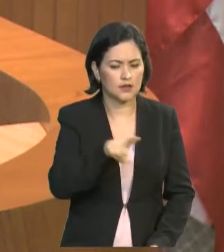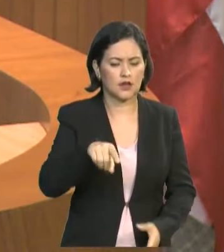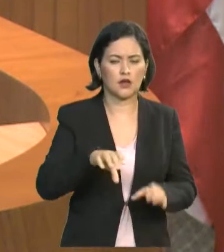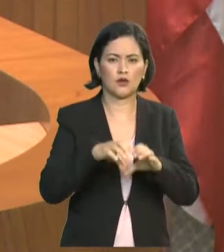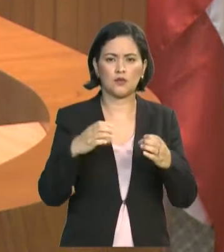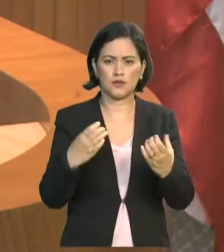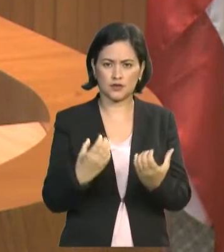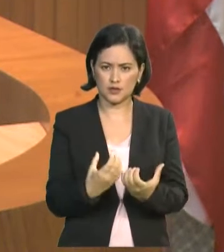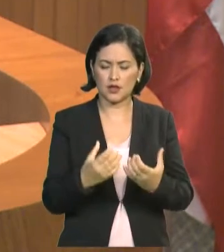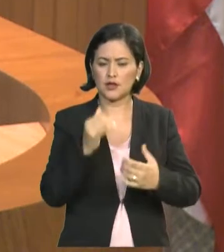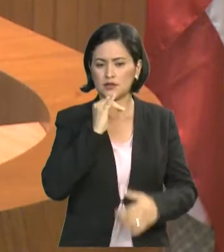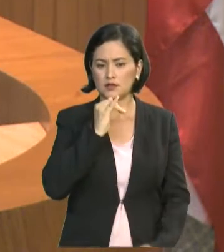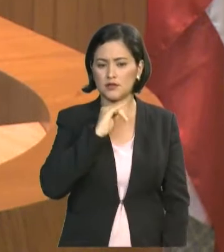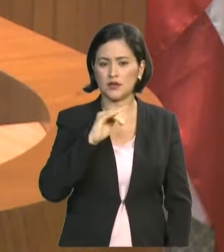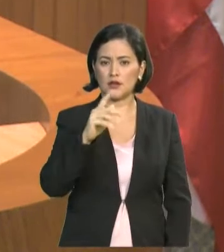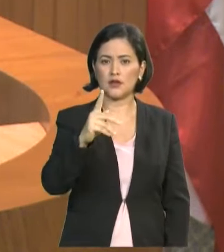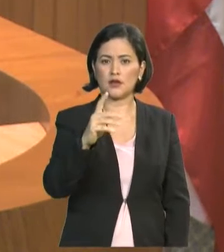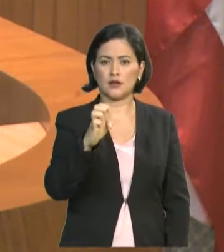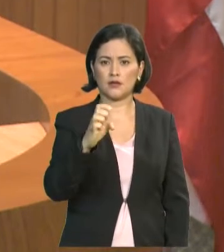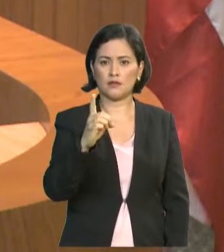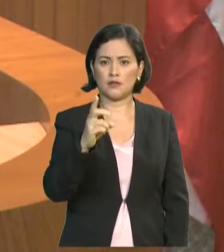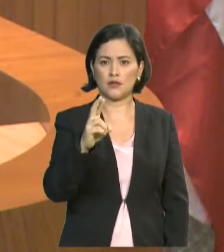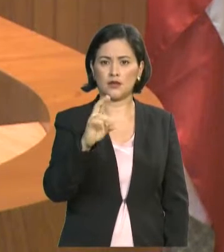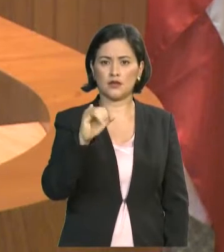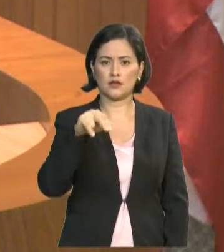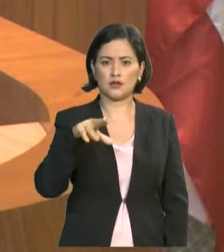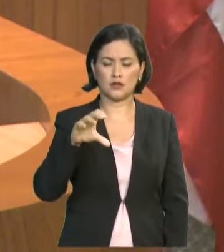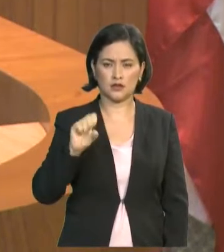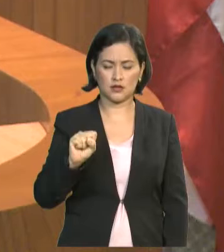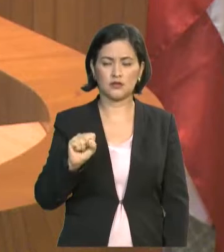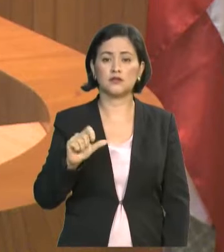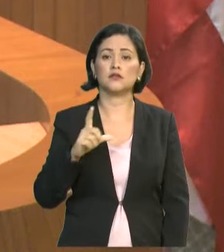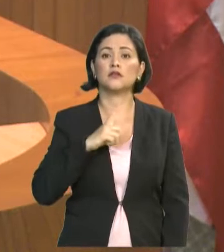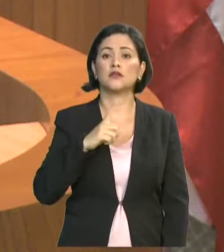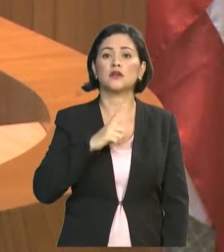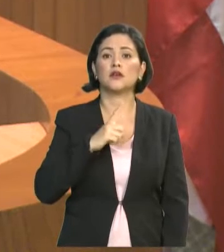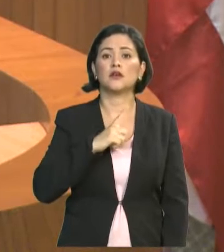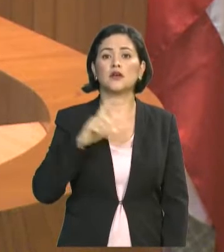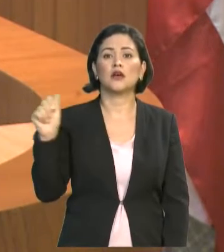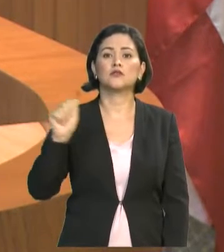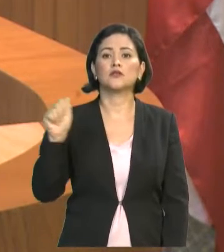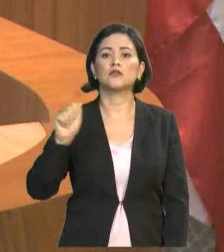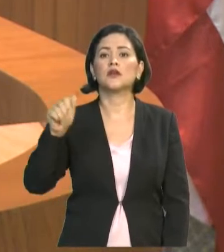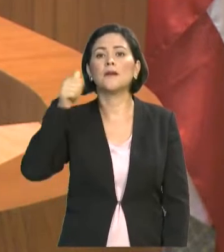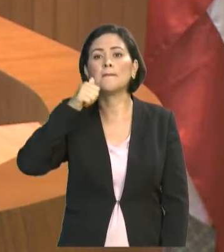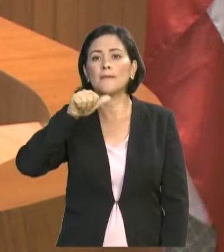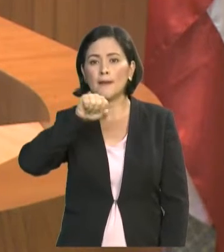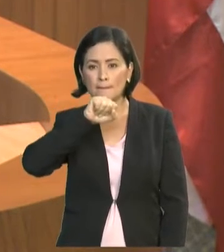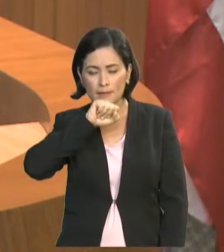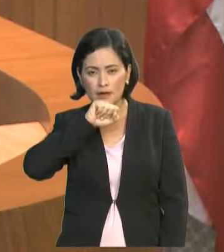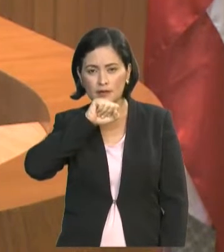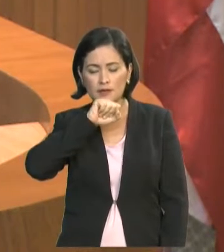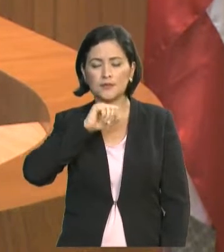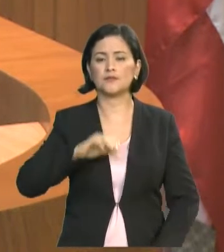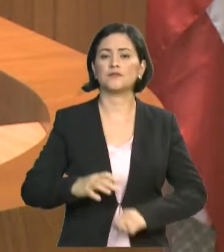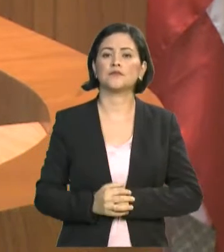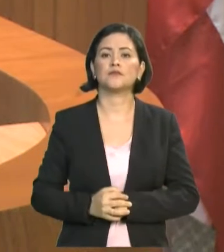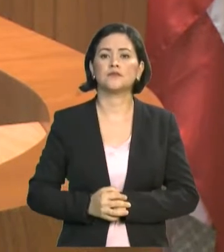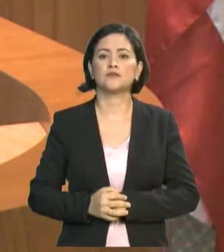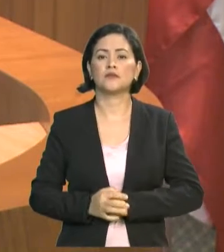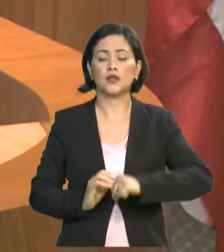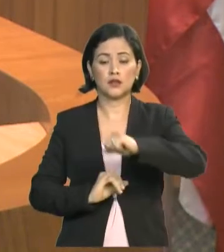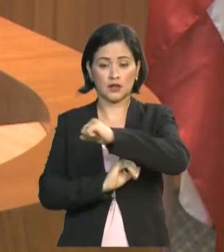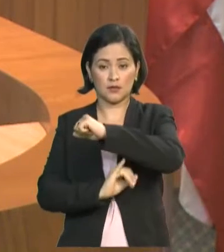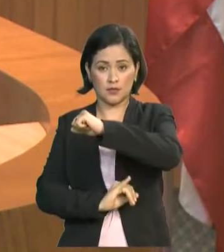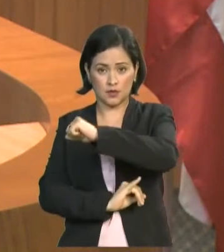do Pedrinhas, com o Clube de Mães, que é uma associação no Quilombo, em Itapecuru,